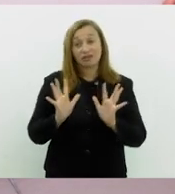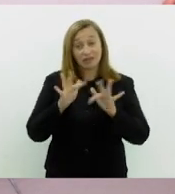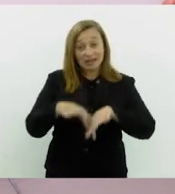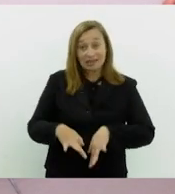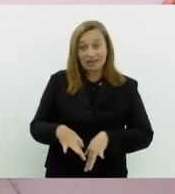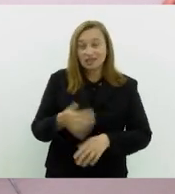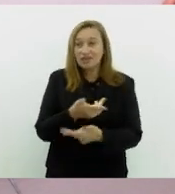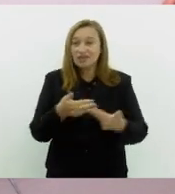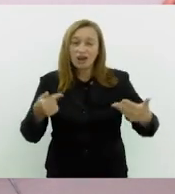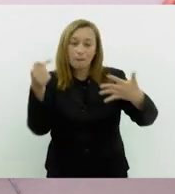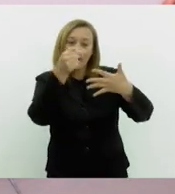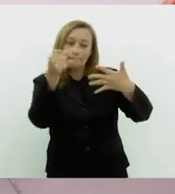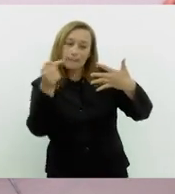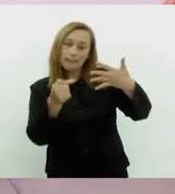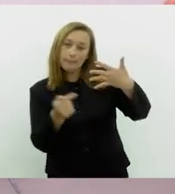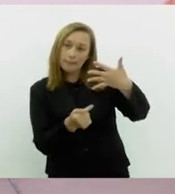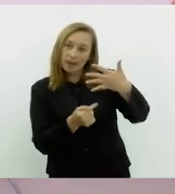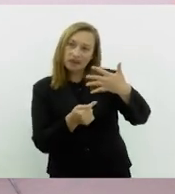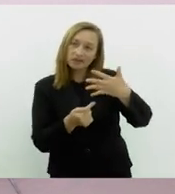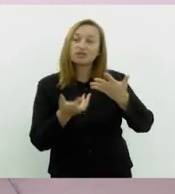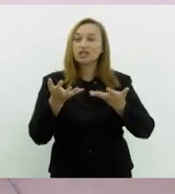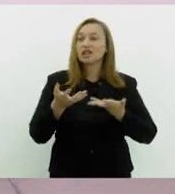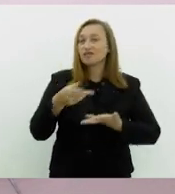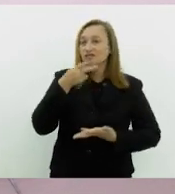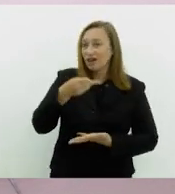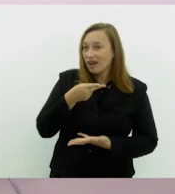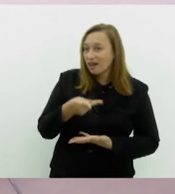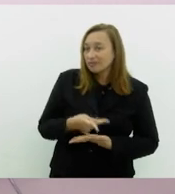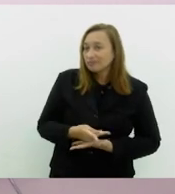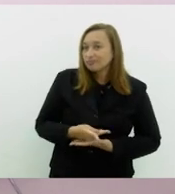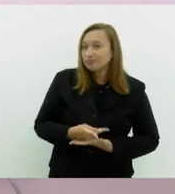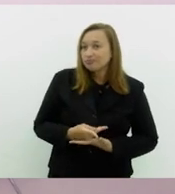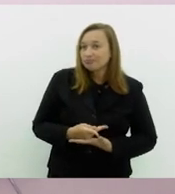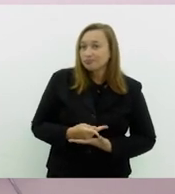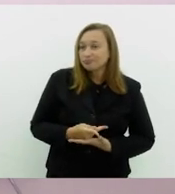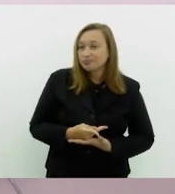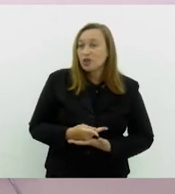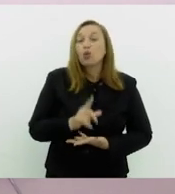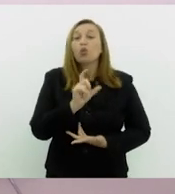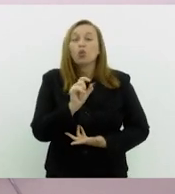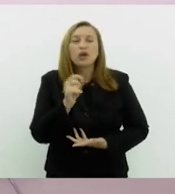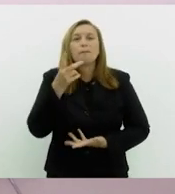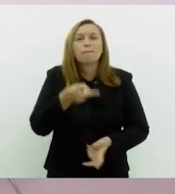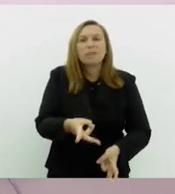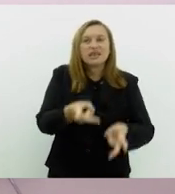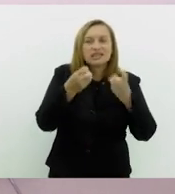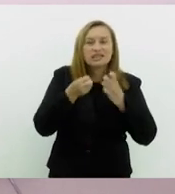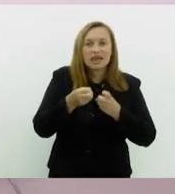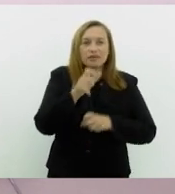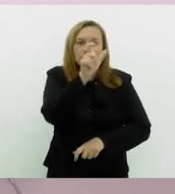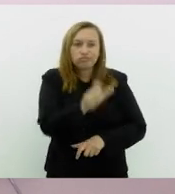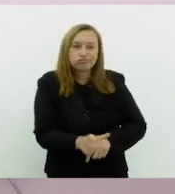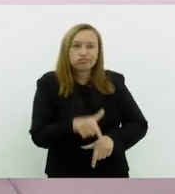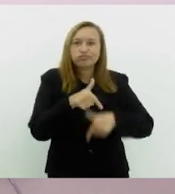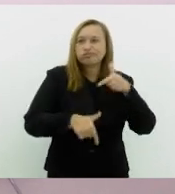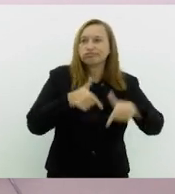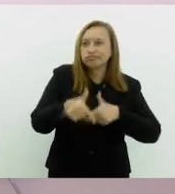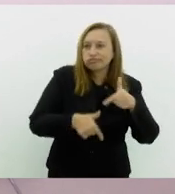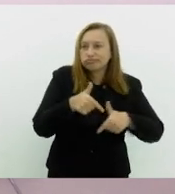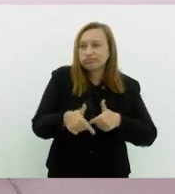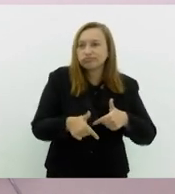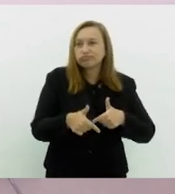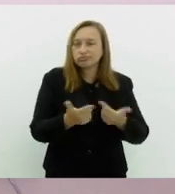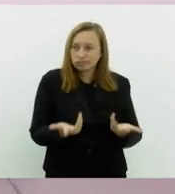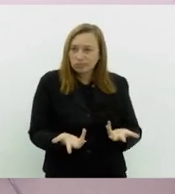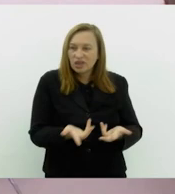tem vários pontos, né, que eu trouxe para falar do que a gente percebe nessas trabalhadoras, a infantilização,